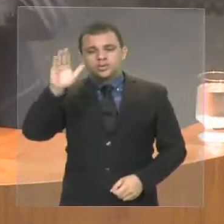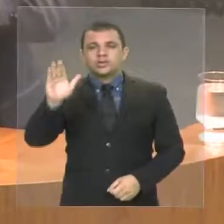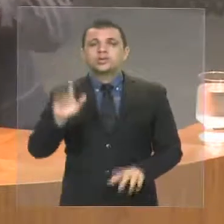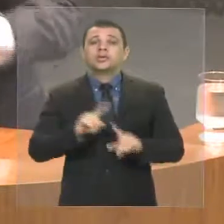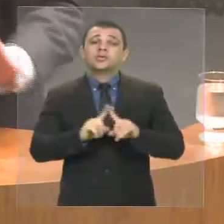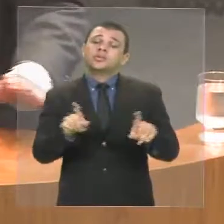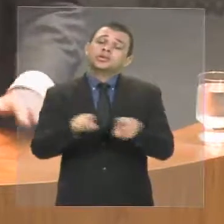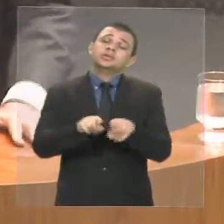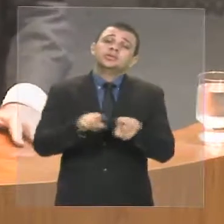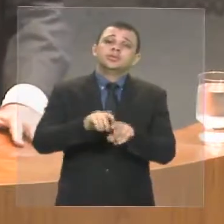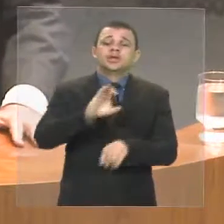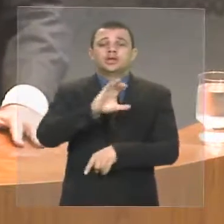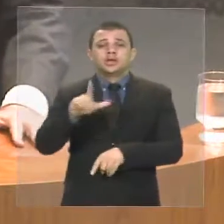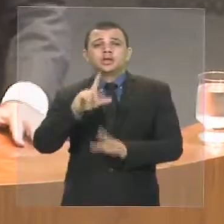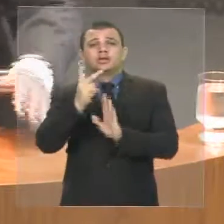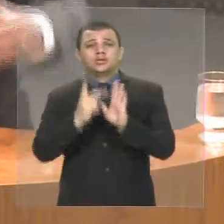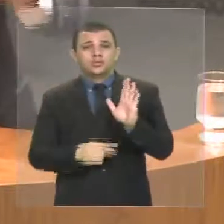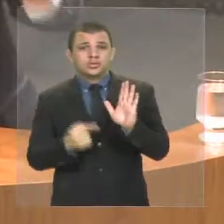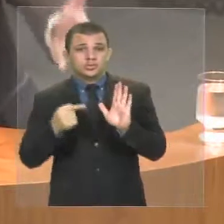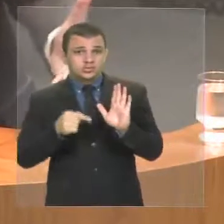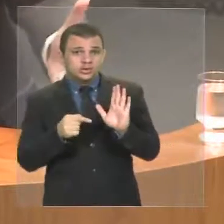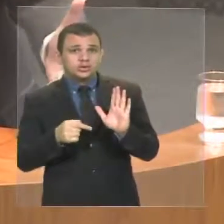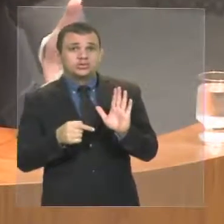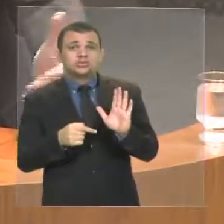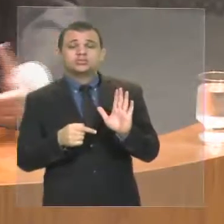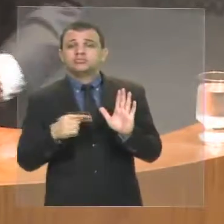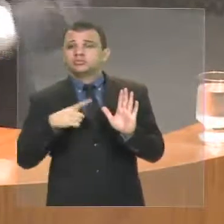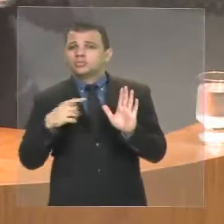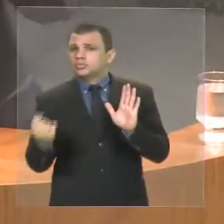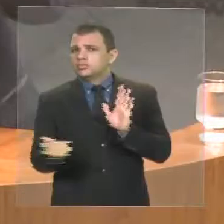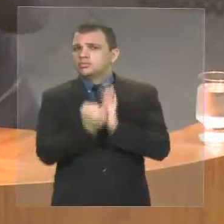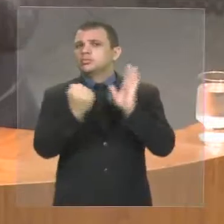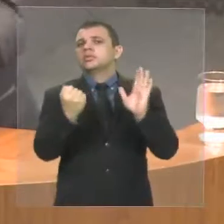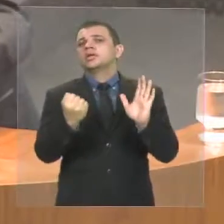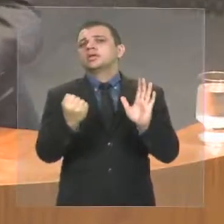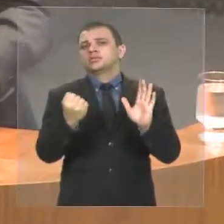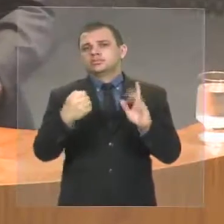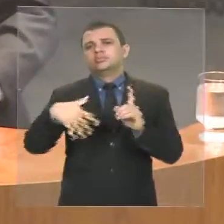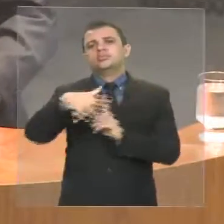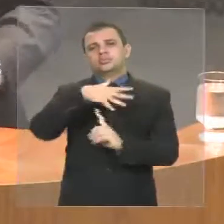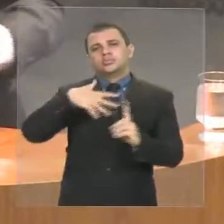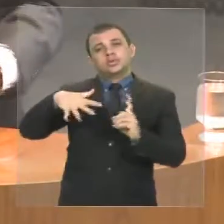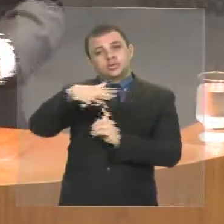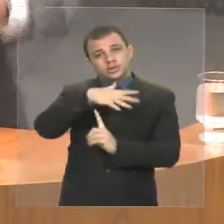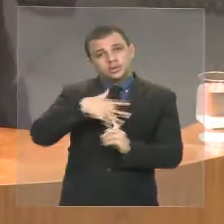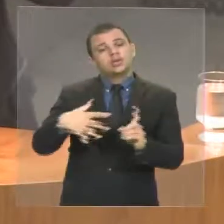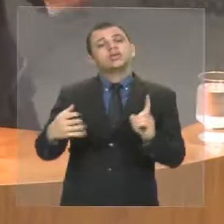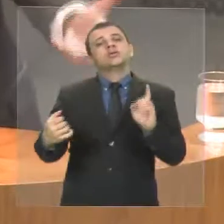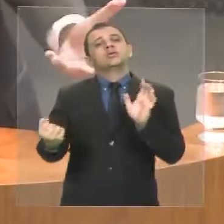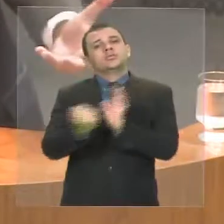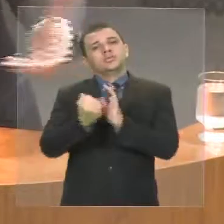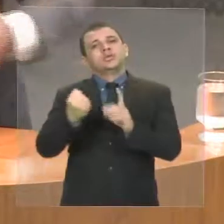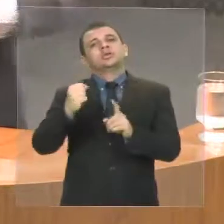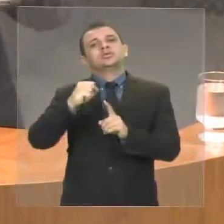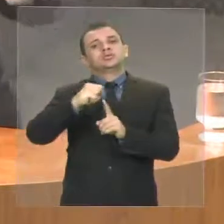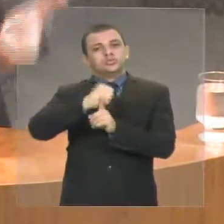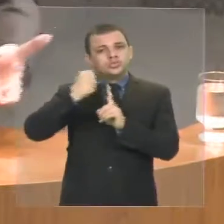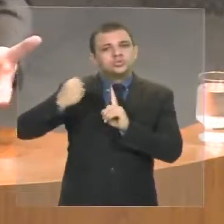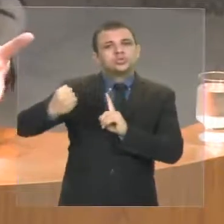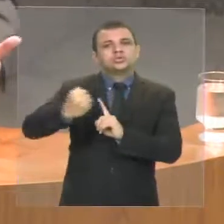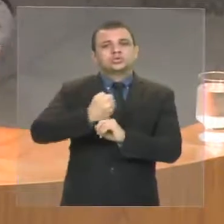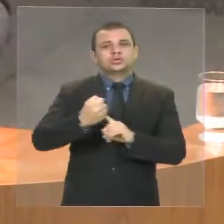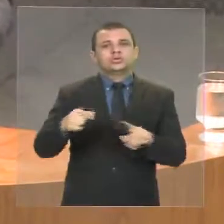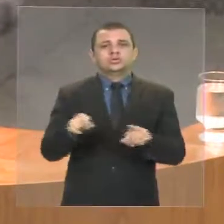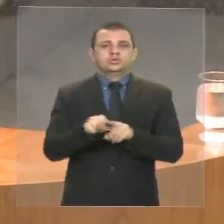projeto dessa magnitude, ele não tem os seus impactos. Tem um impacto ambiental, tem um impacto social. Por que o